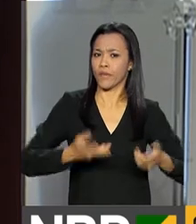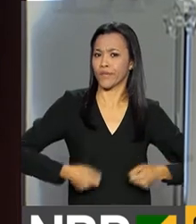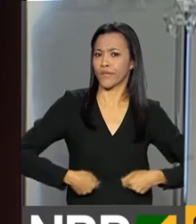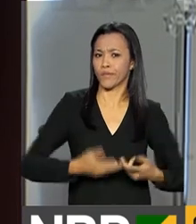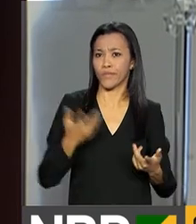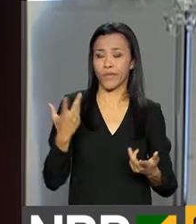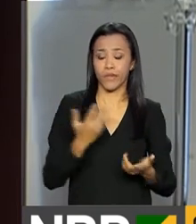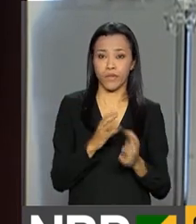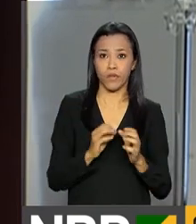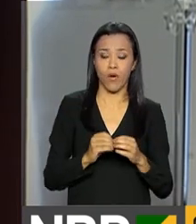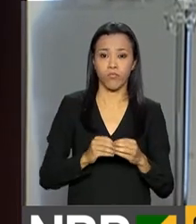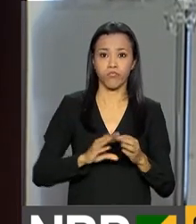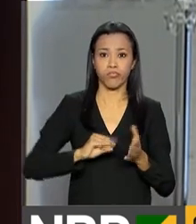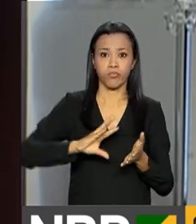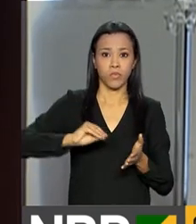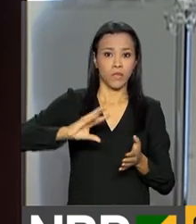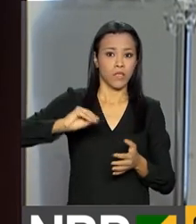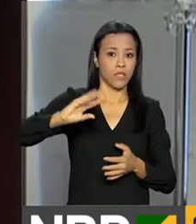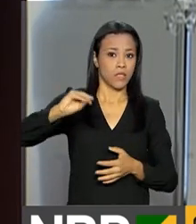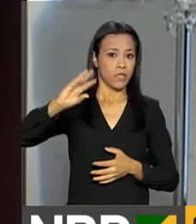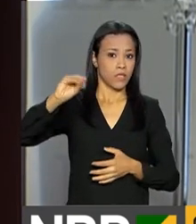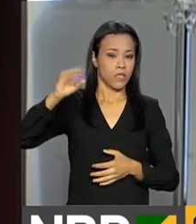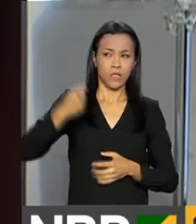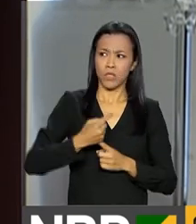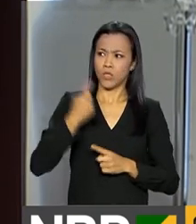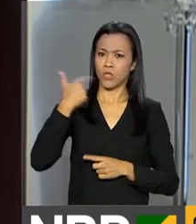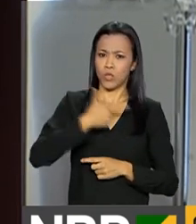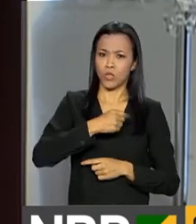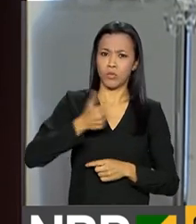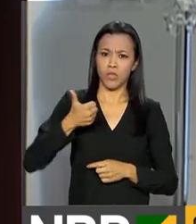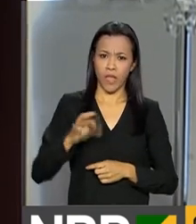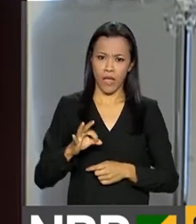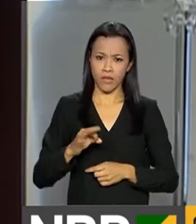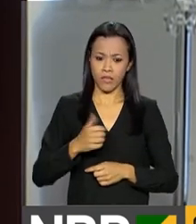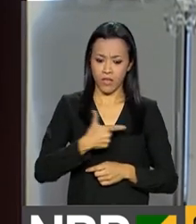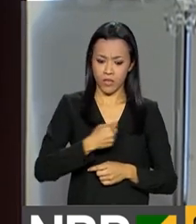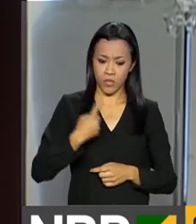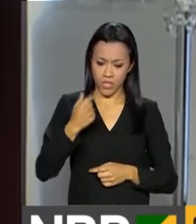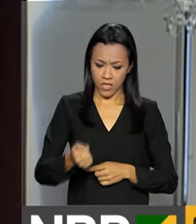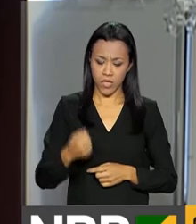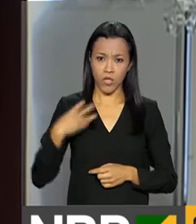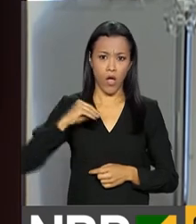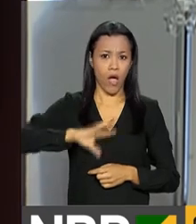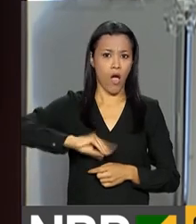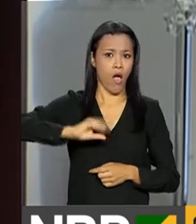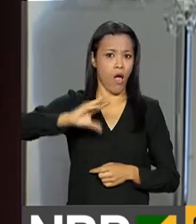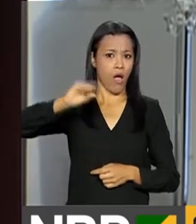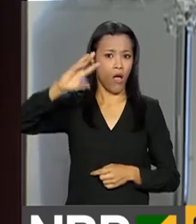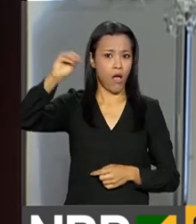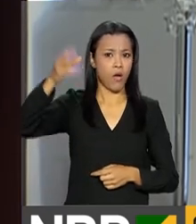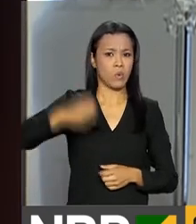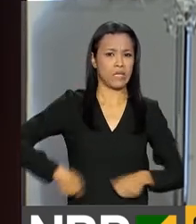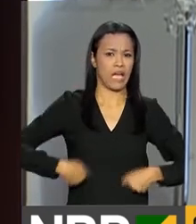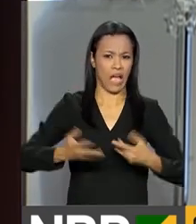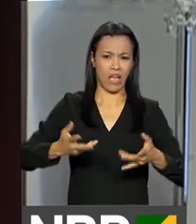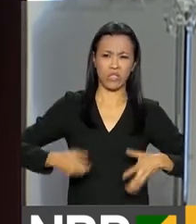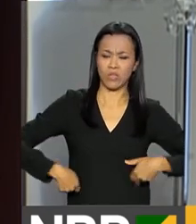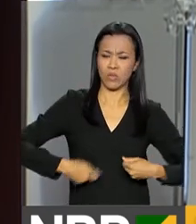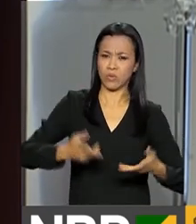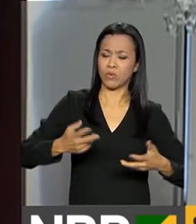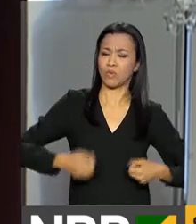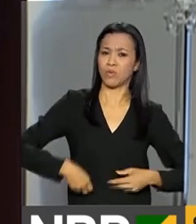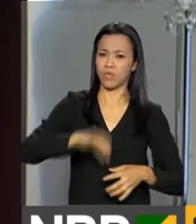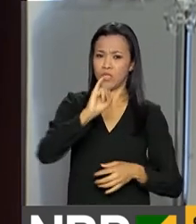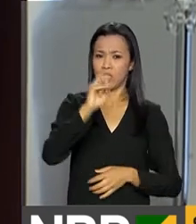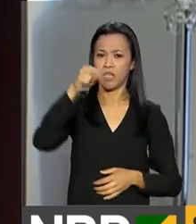crescem. De 2010 a 2017, para encerrar, os gastos de previdência dentro dos gastos